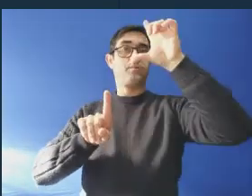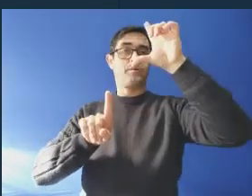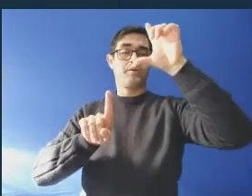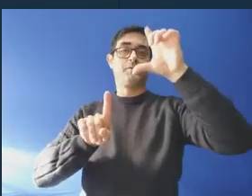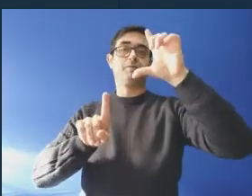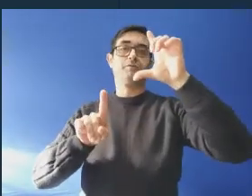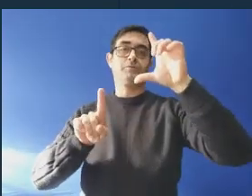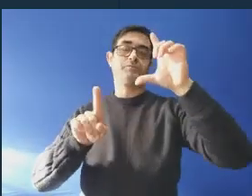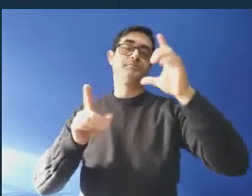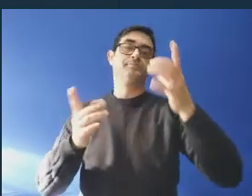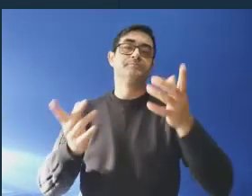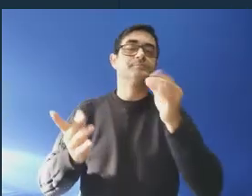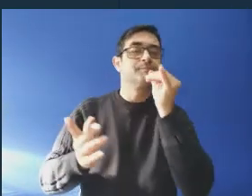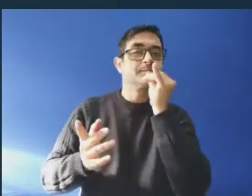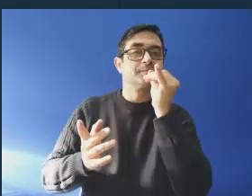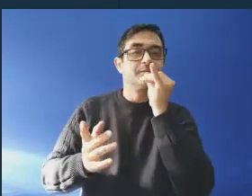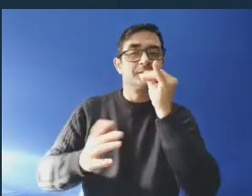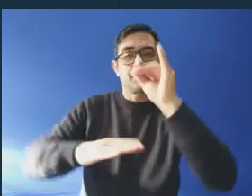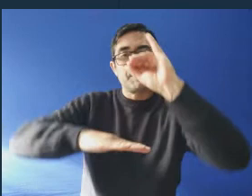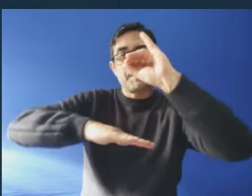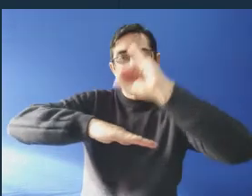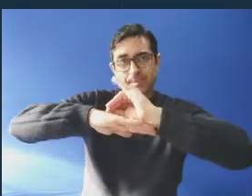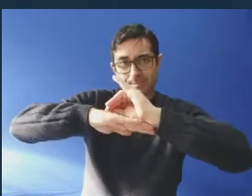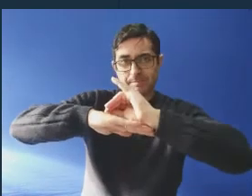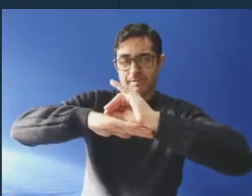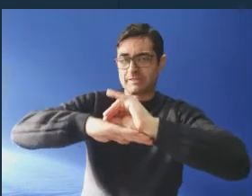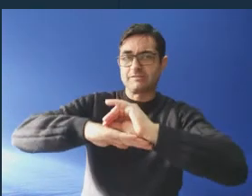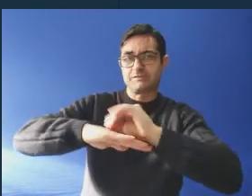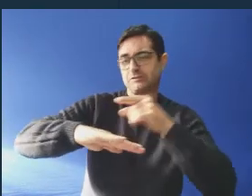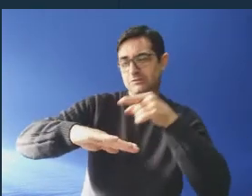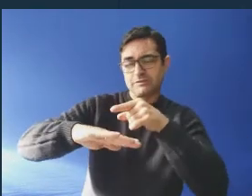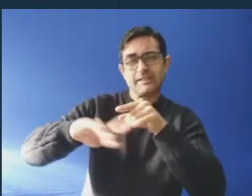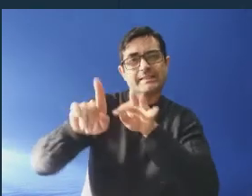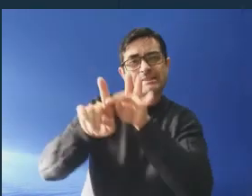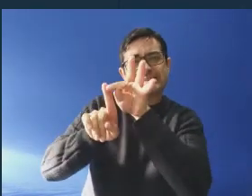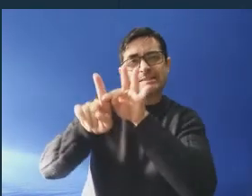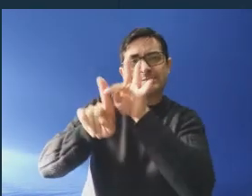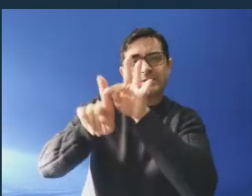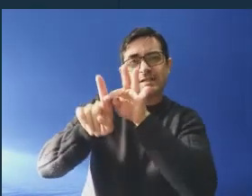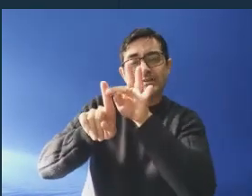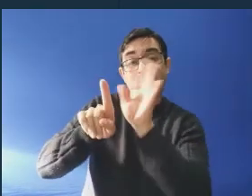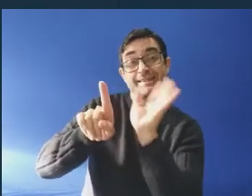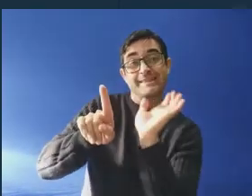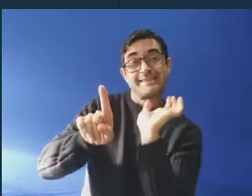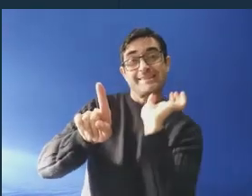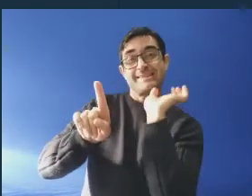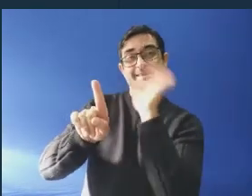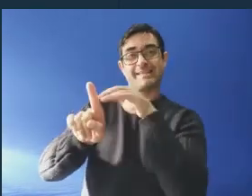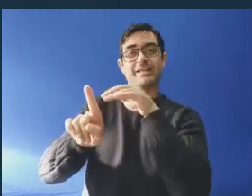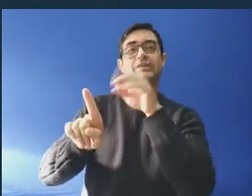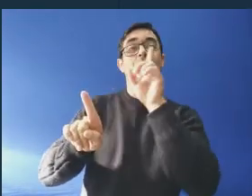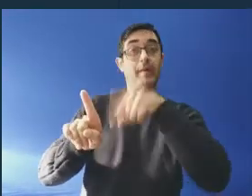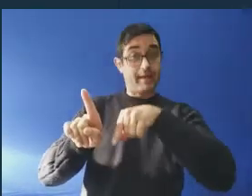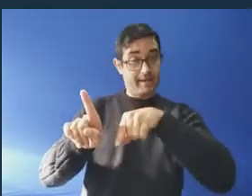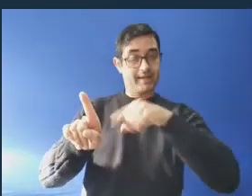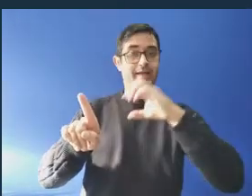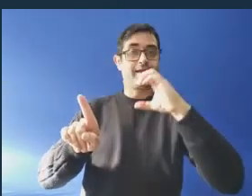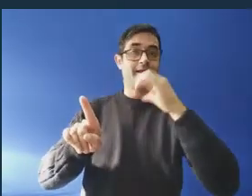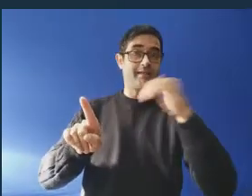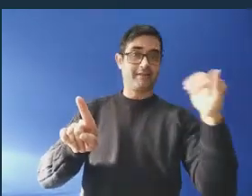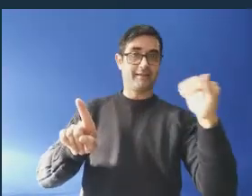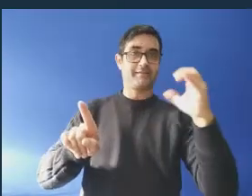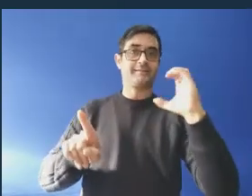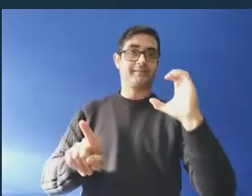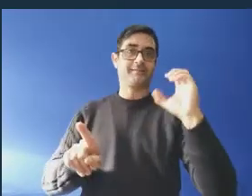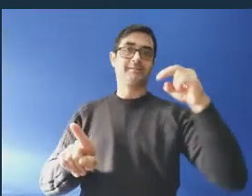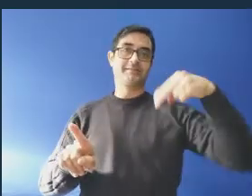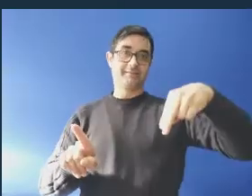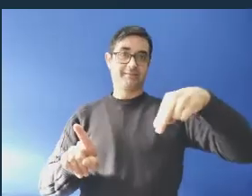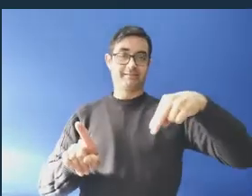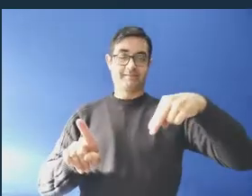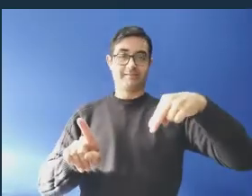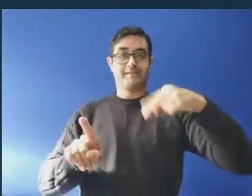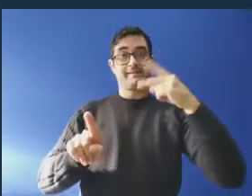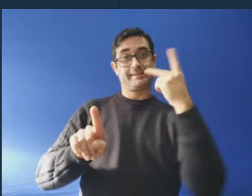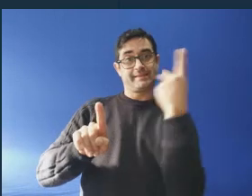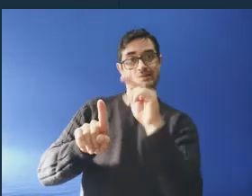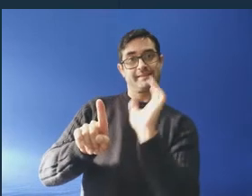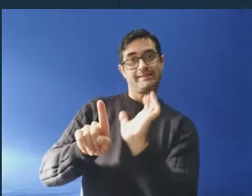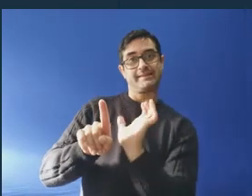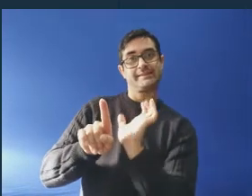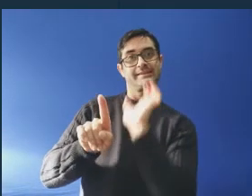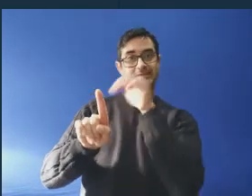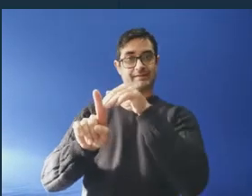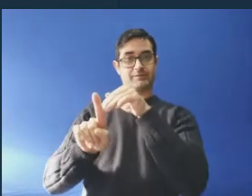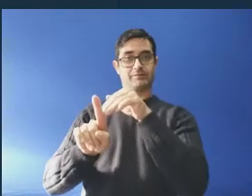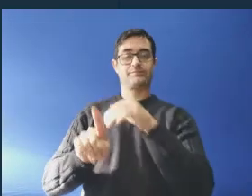de um corpo, eu estou medindo a quantidade de energia cinética que tem naquelas partículas que compõem aquele corpo. Tanto